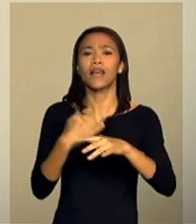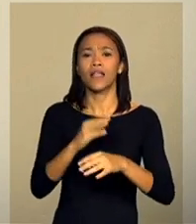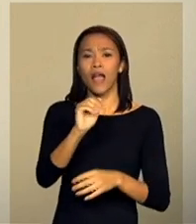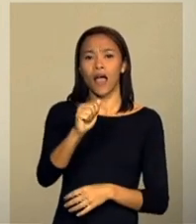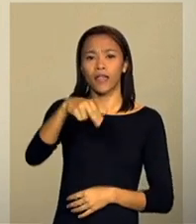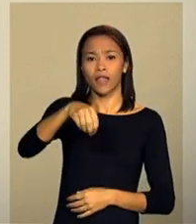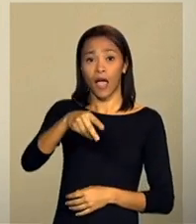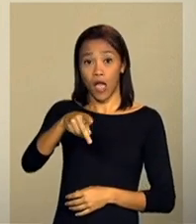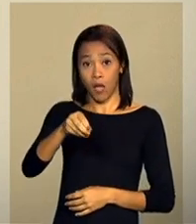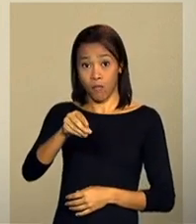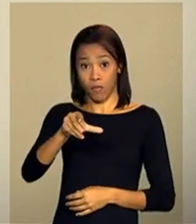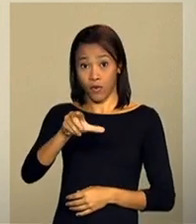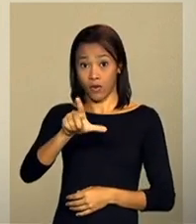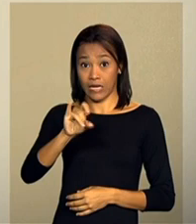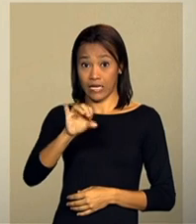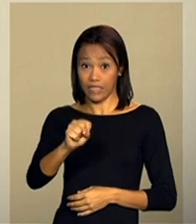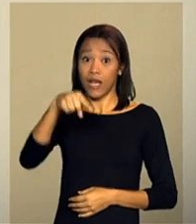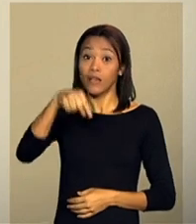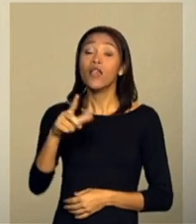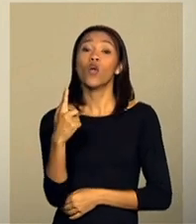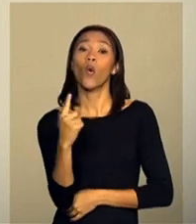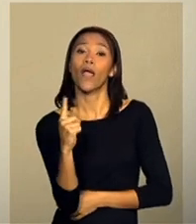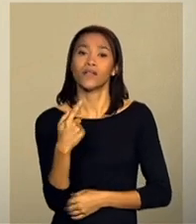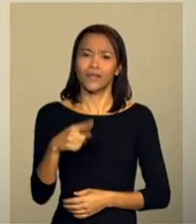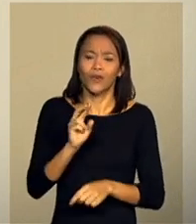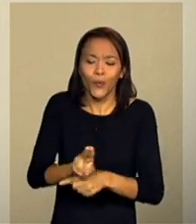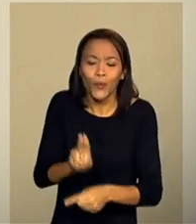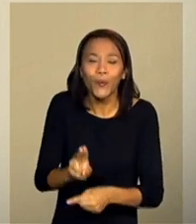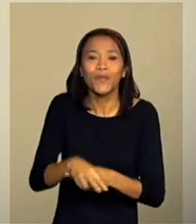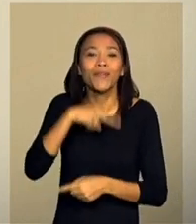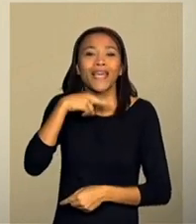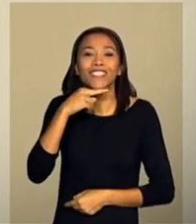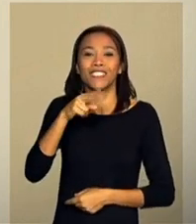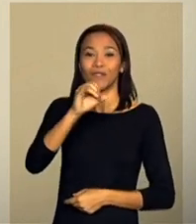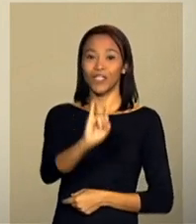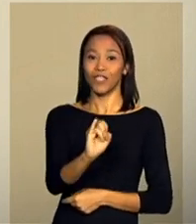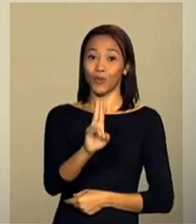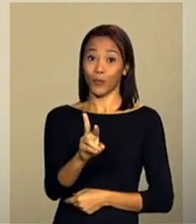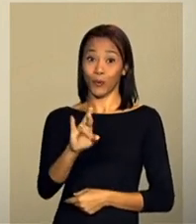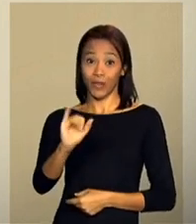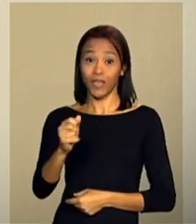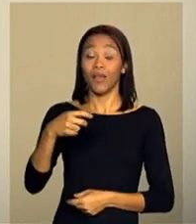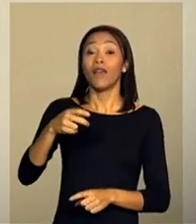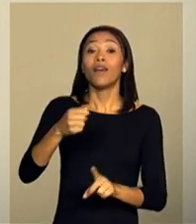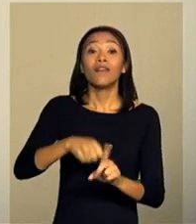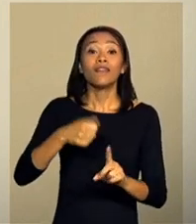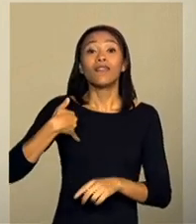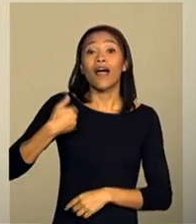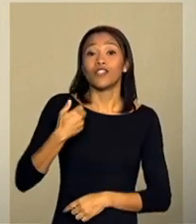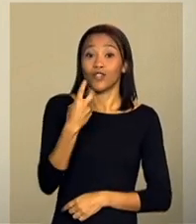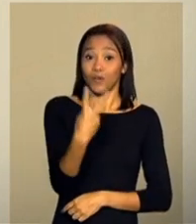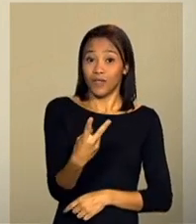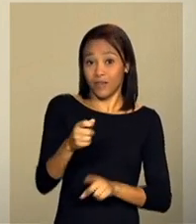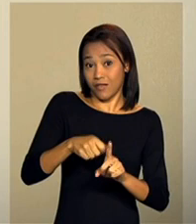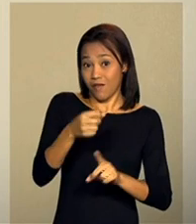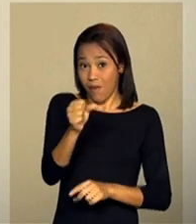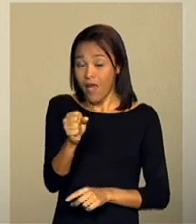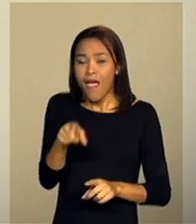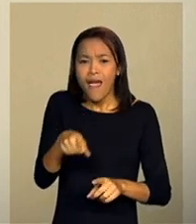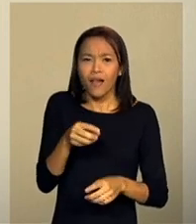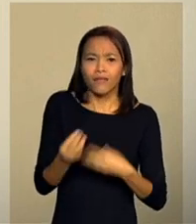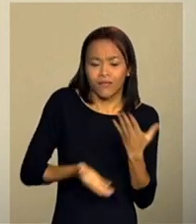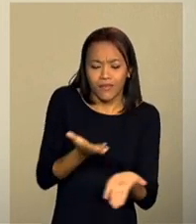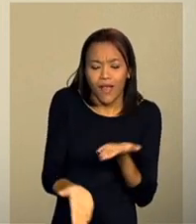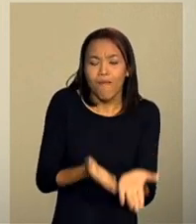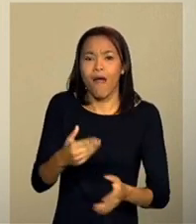em Goiás a Dona Divina cria o netinho Yuri que tem 2 anos e 8 meses de idade ela Dona Divina trabalha como